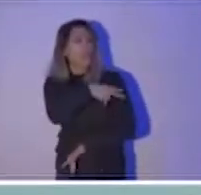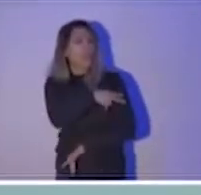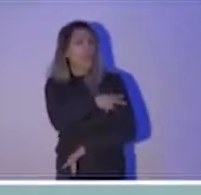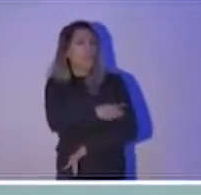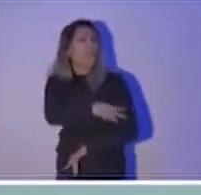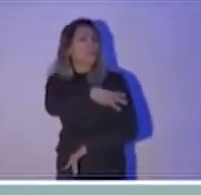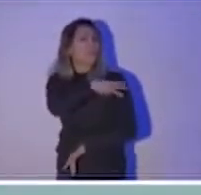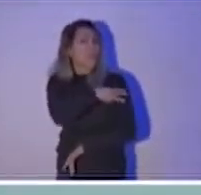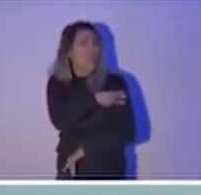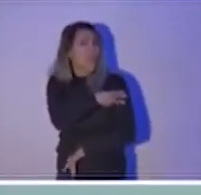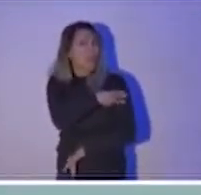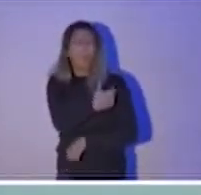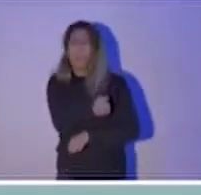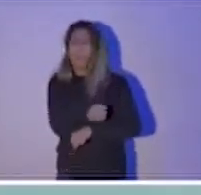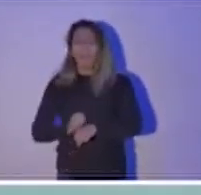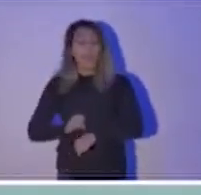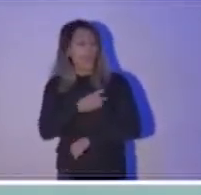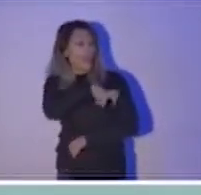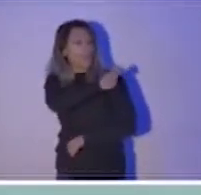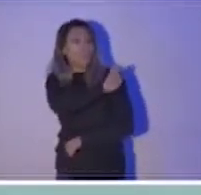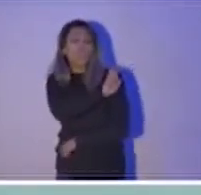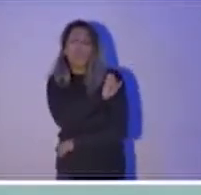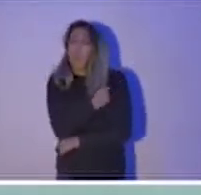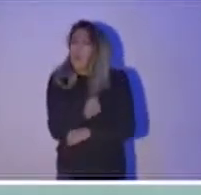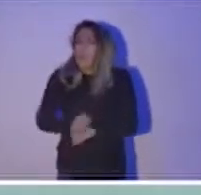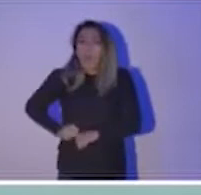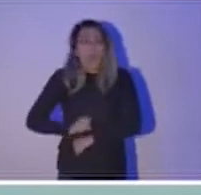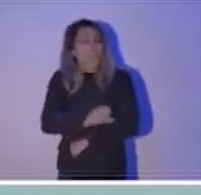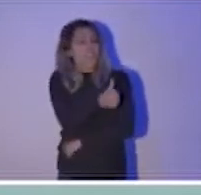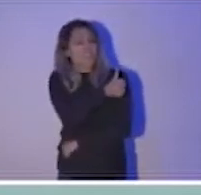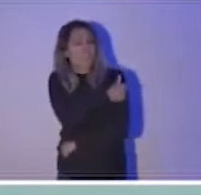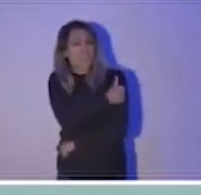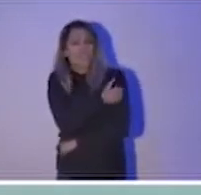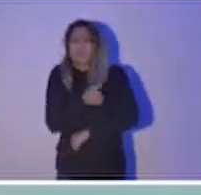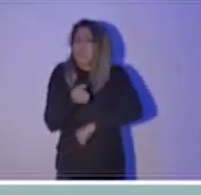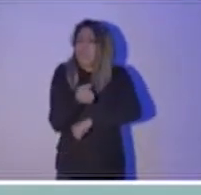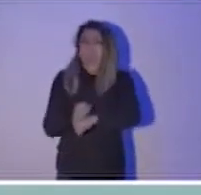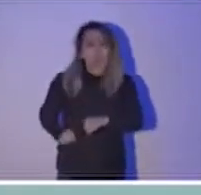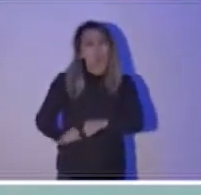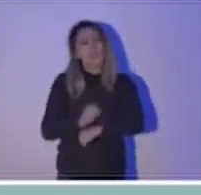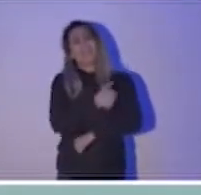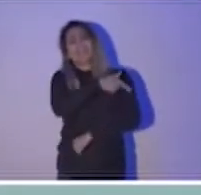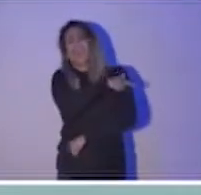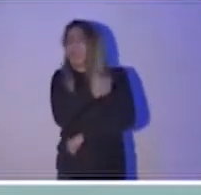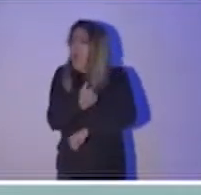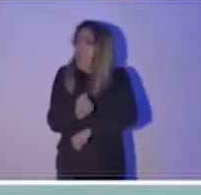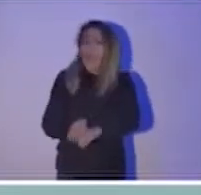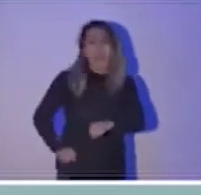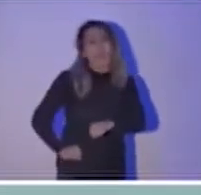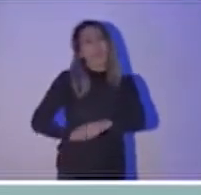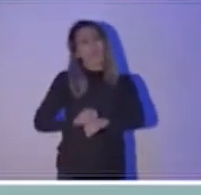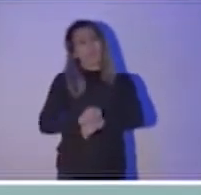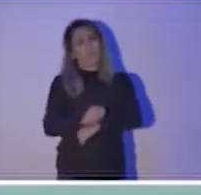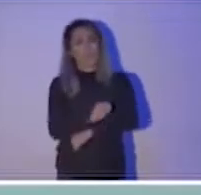quinto ano, um número enorme de alunos no sexto ano. Quem passa por esse filtro é reprovado no sétimo, e nós vamos chegar